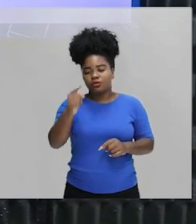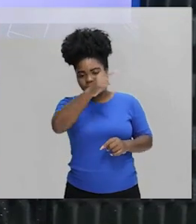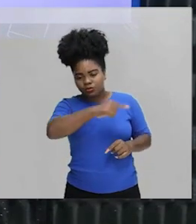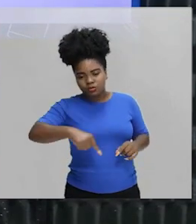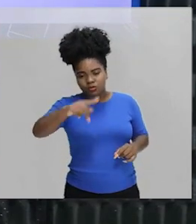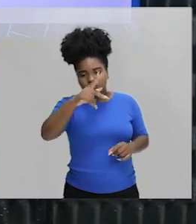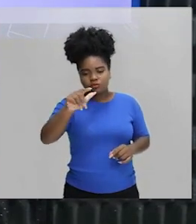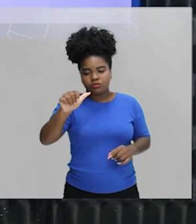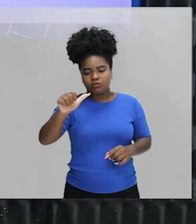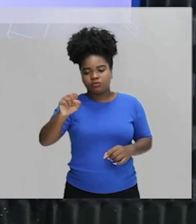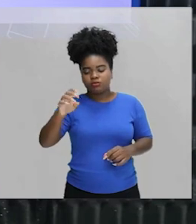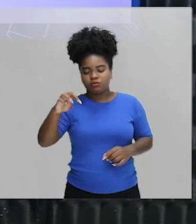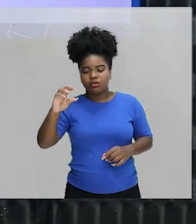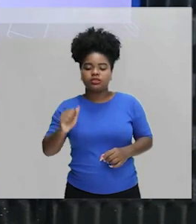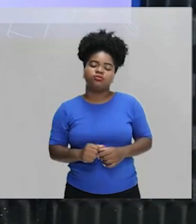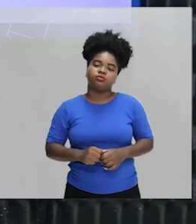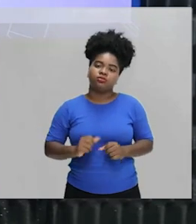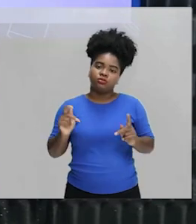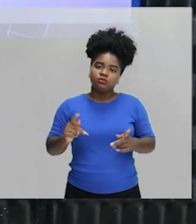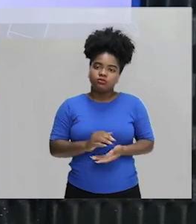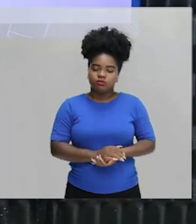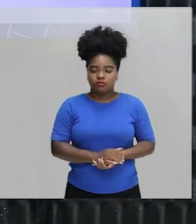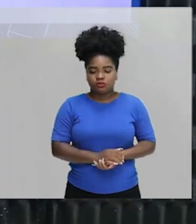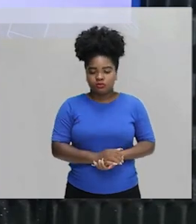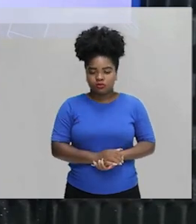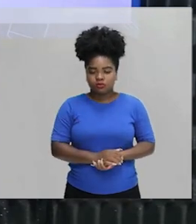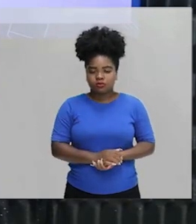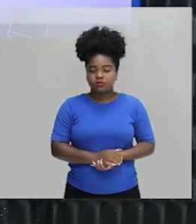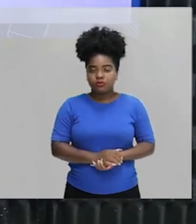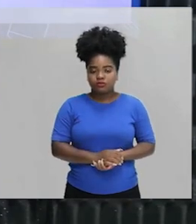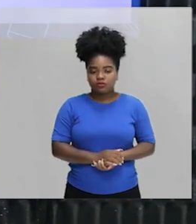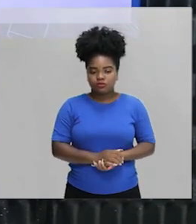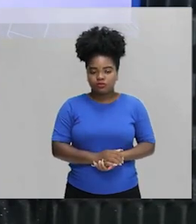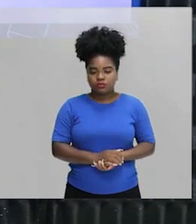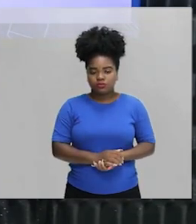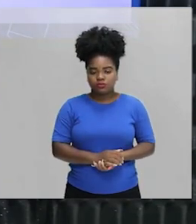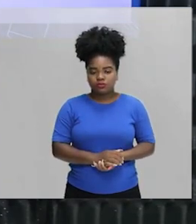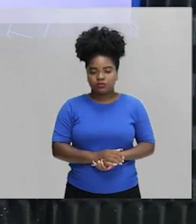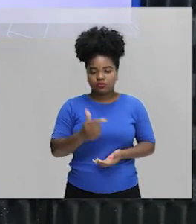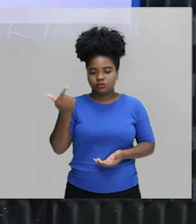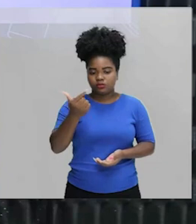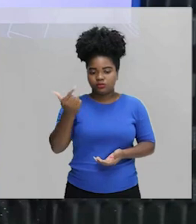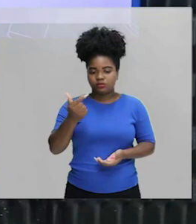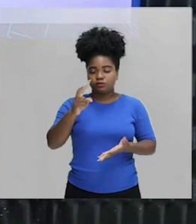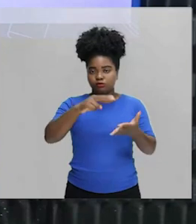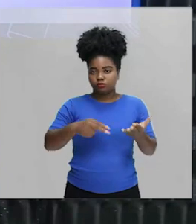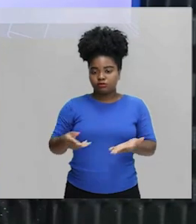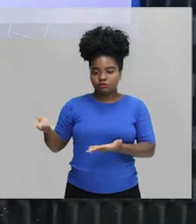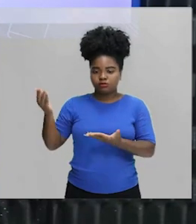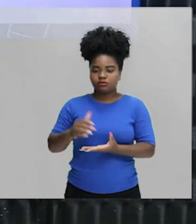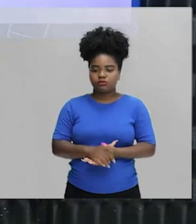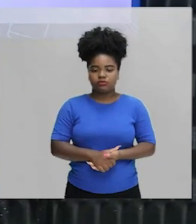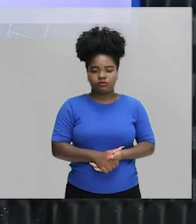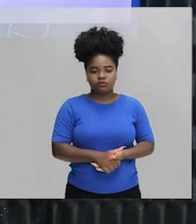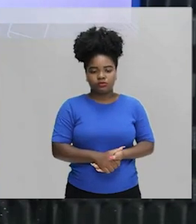plasma então é desta forma que são feitas as estrelas Viu como é fácil Vamos para a questão dois